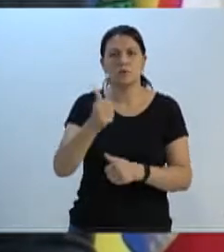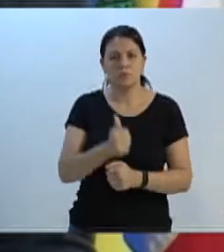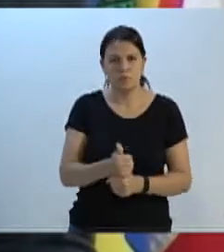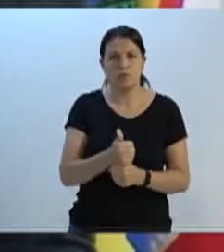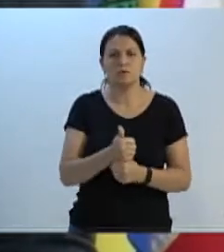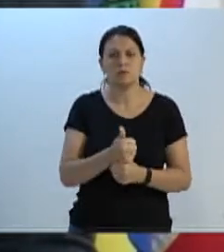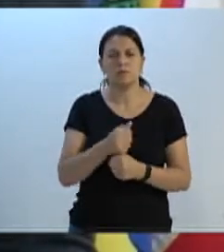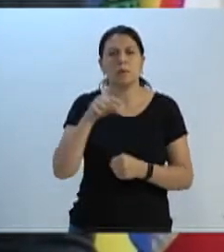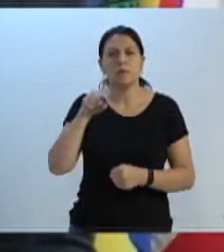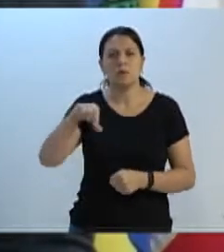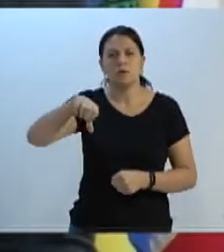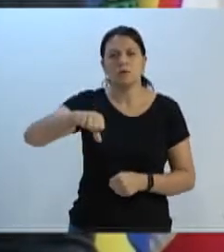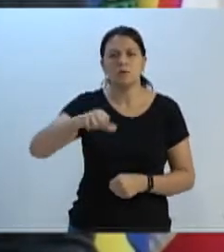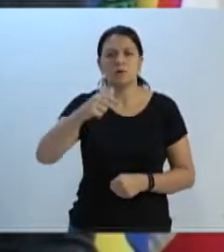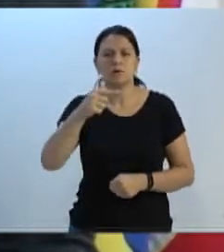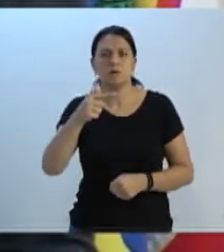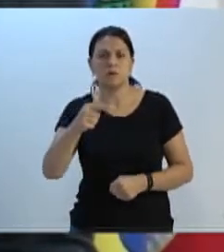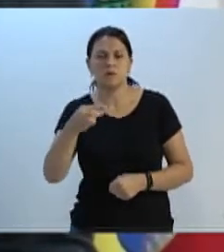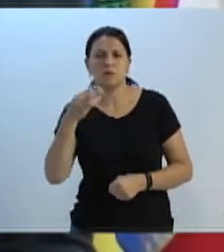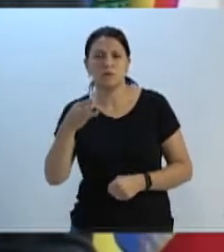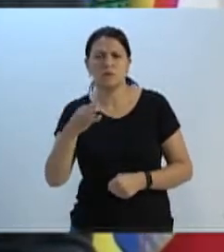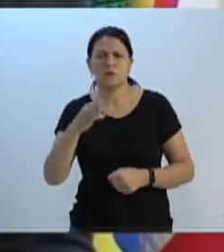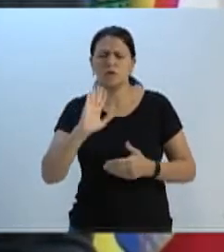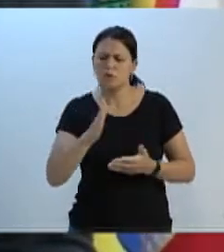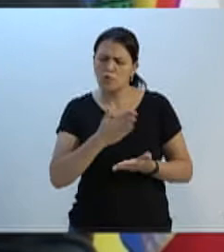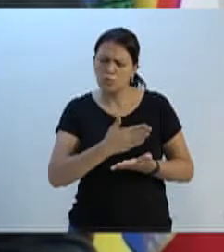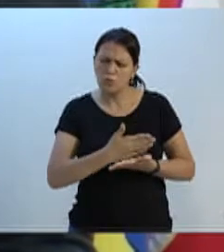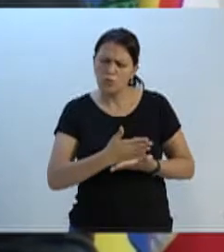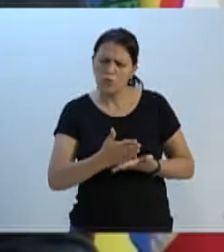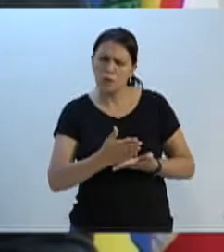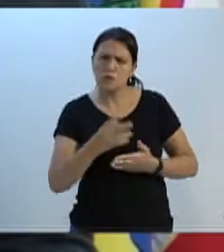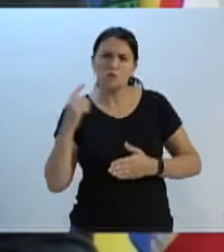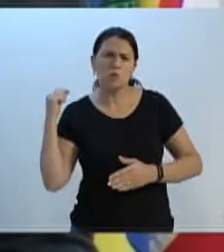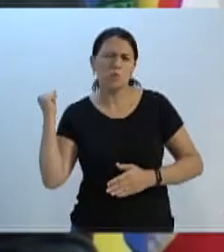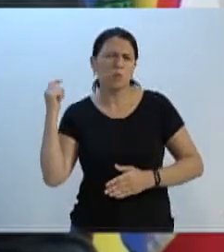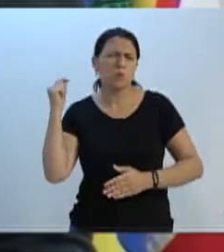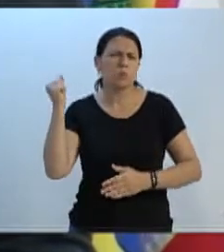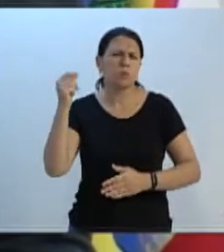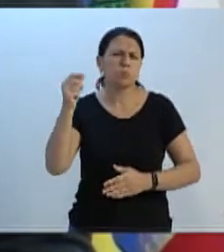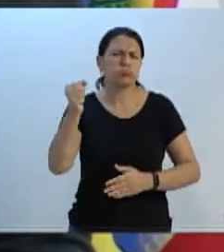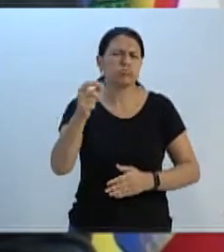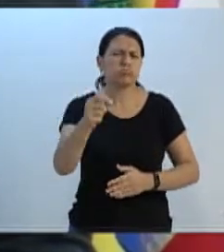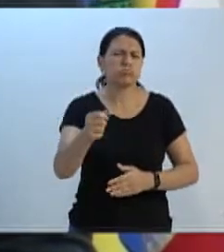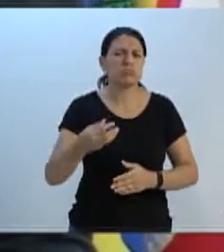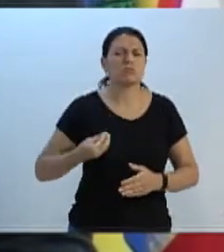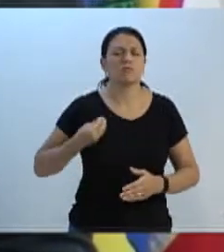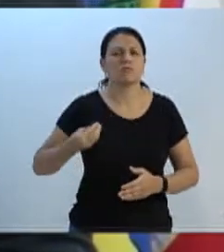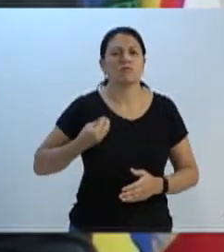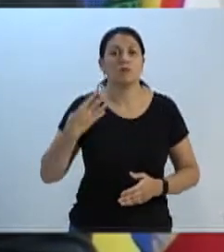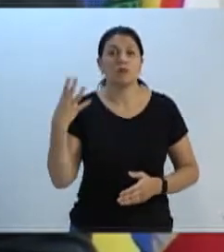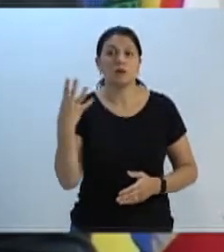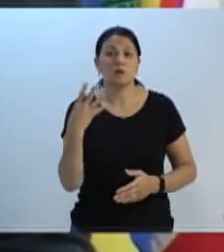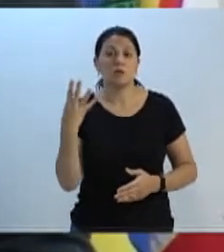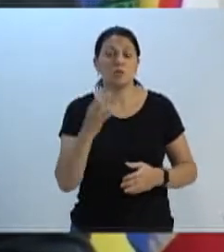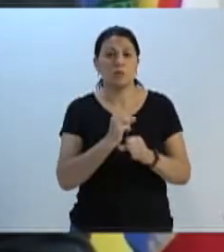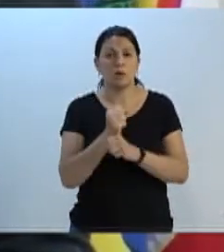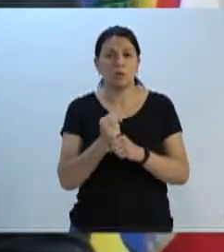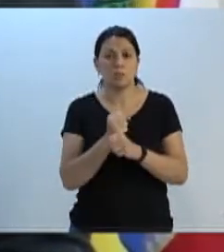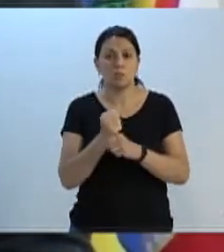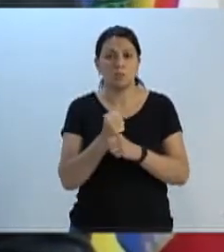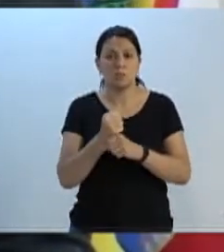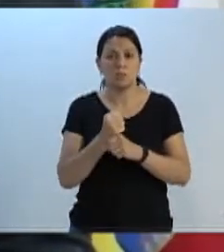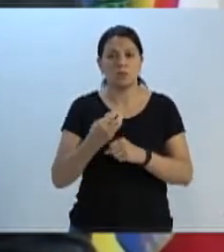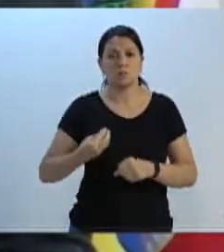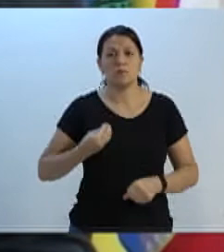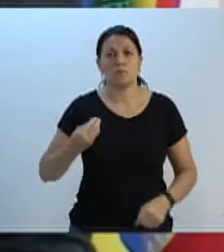1973. Esse foi apenas o início de uma longa trajetória. Ao longo de 44 anos na vida pública, Silveira foi prefeito de